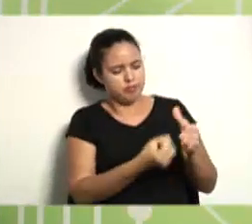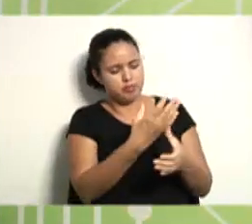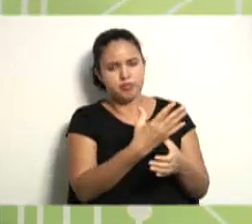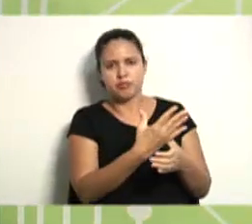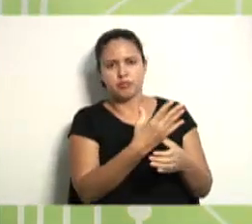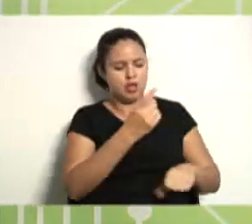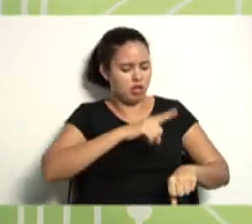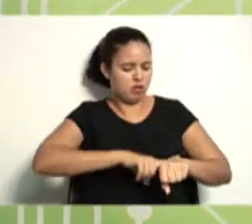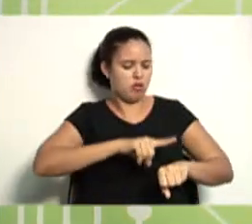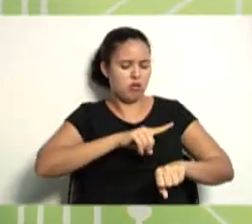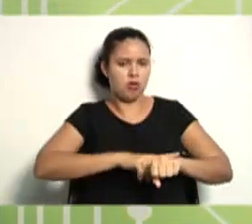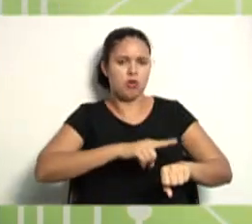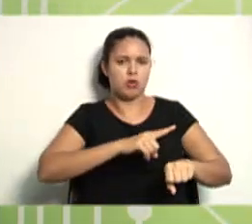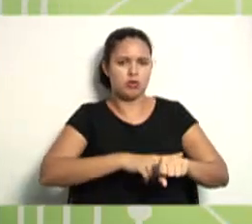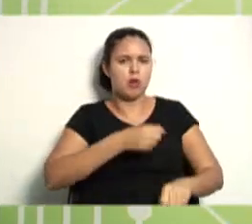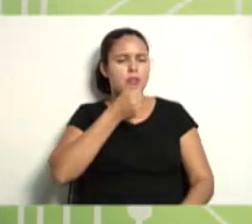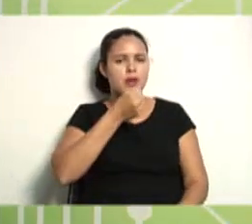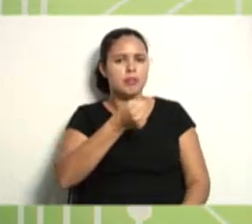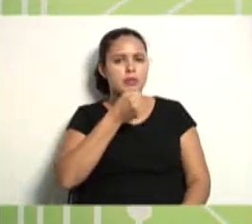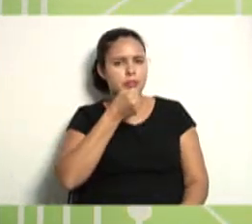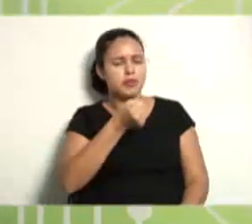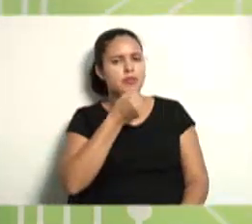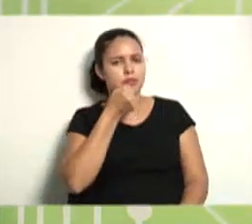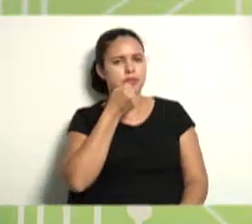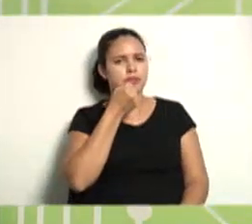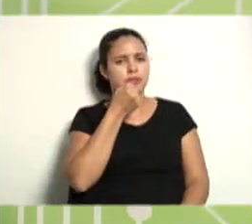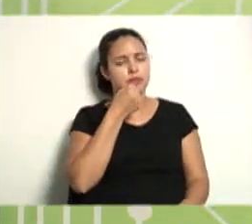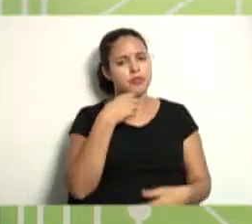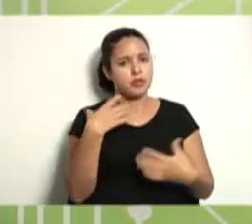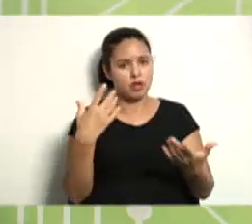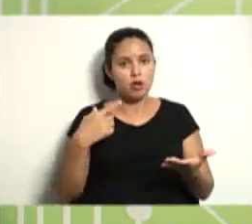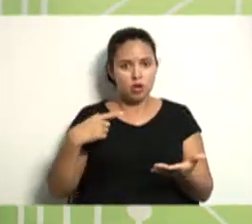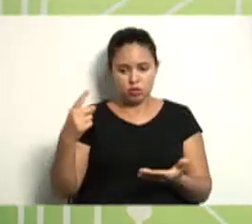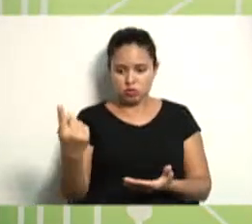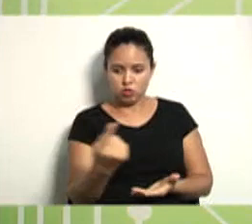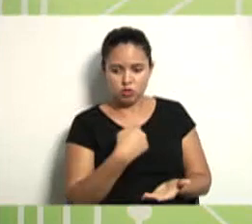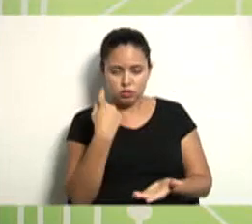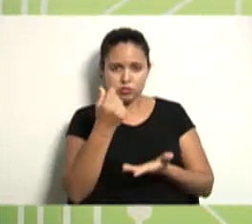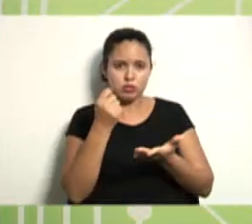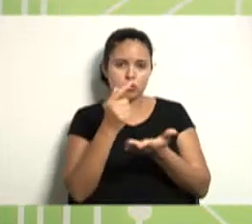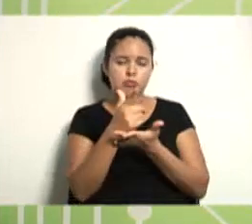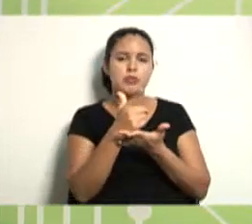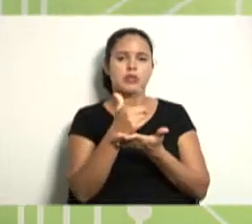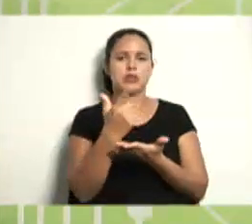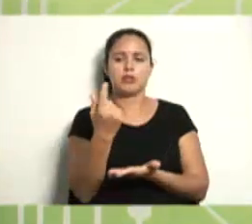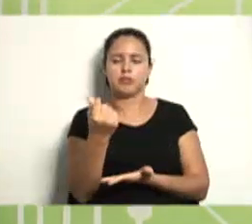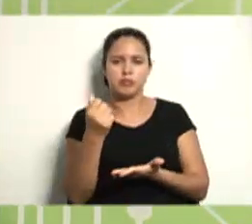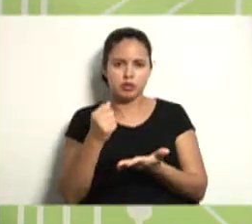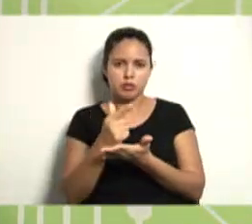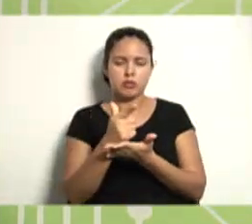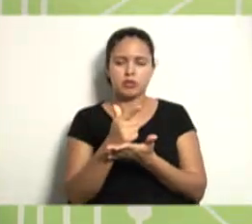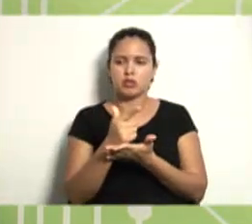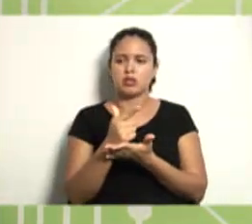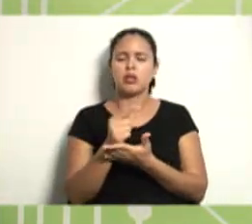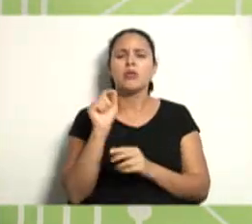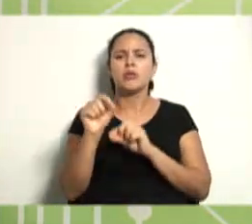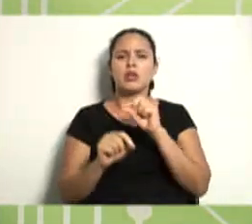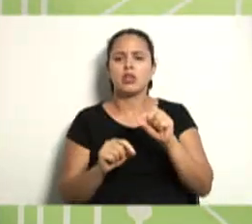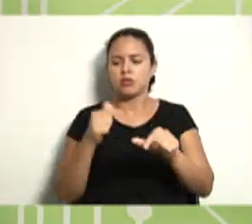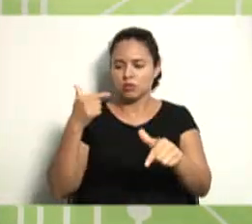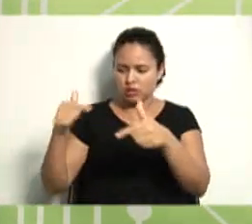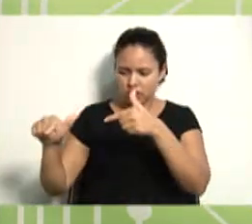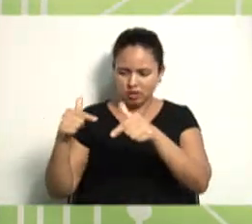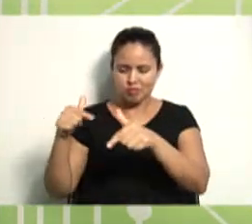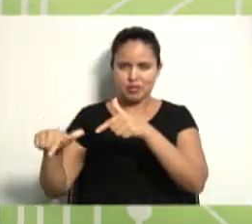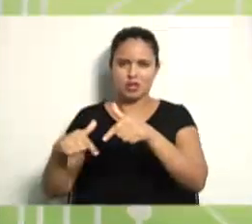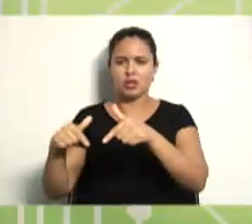um relógio, um microfone, nós compramos isso, nós compramos o trabalho acumulado